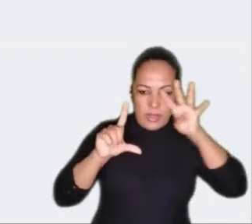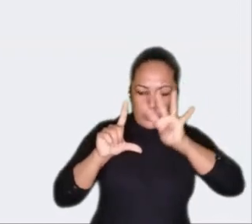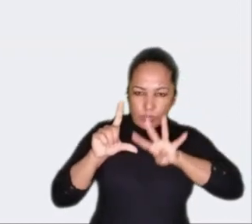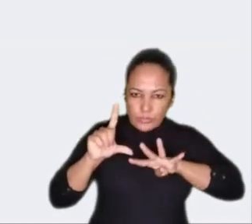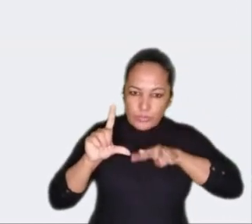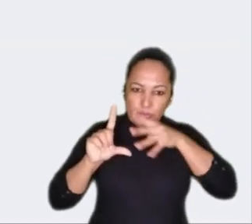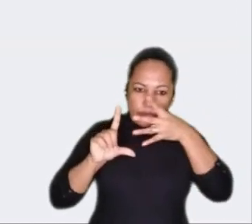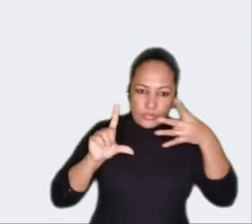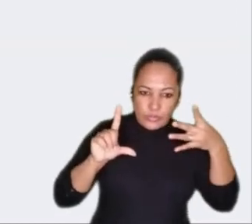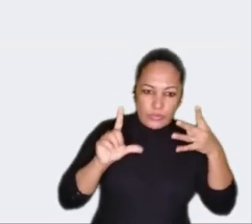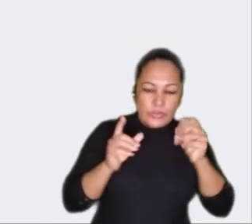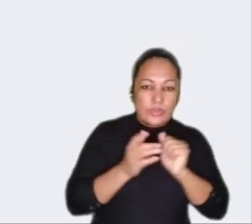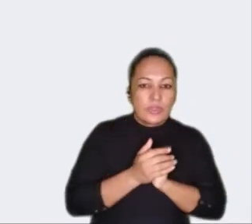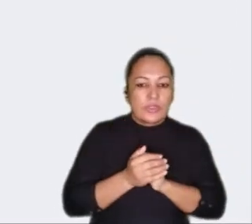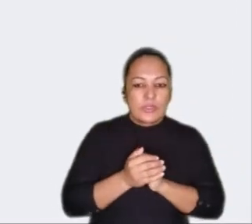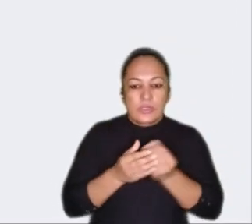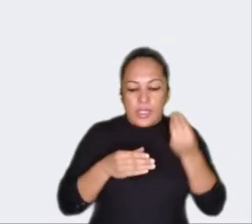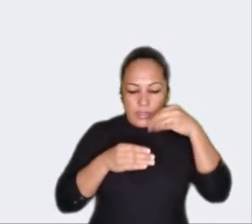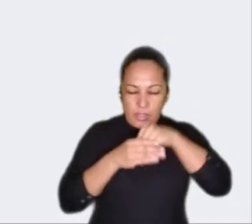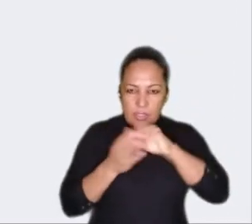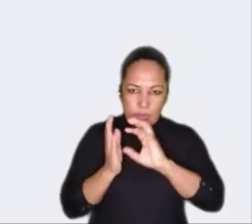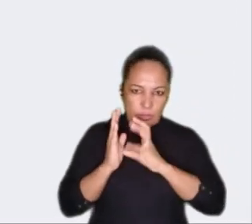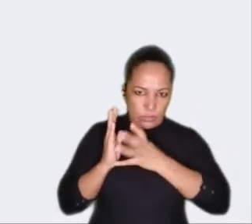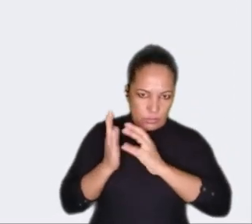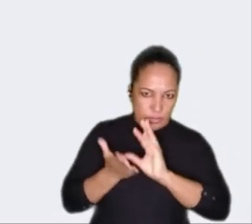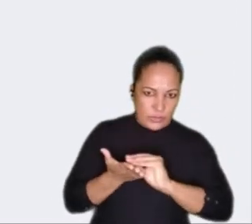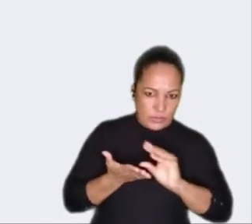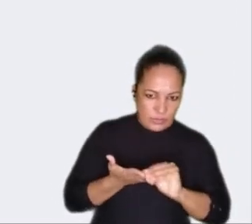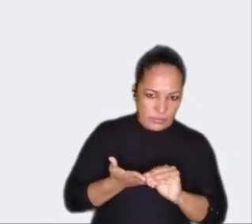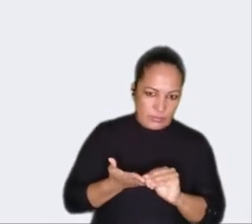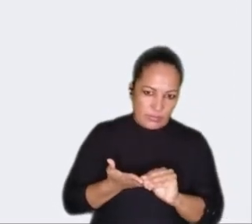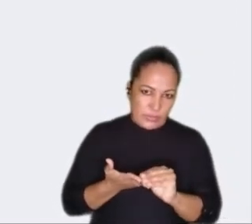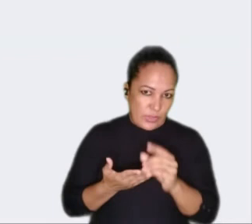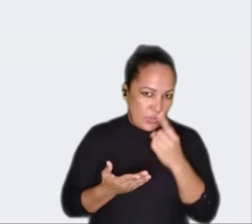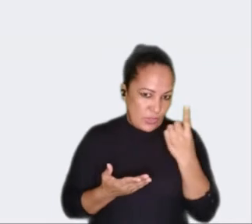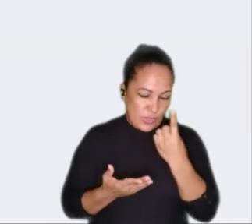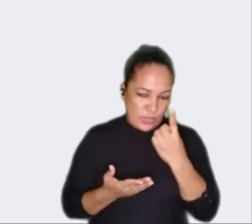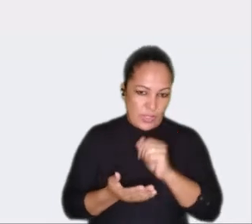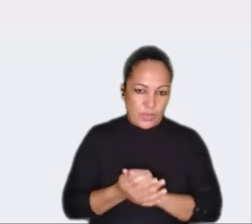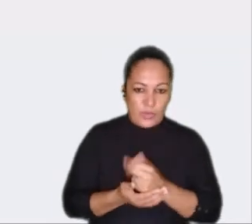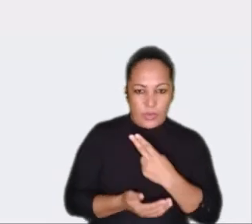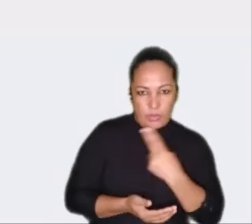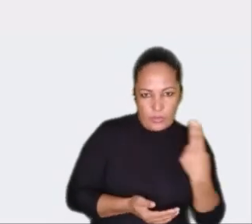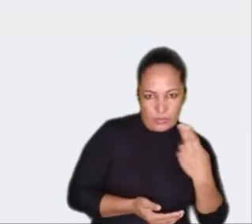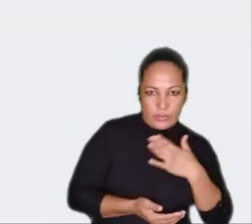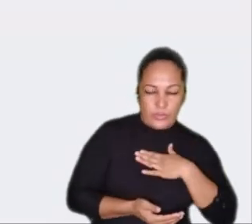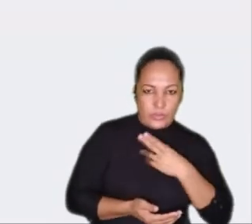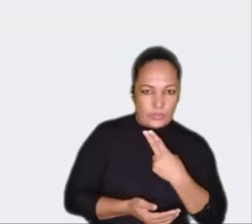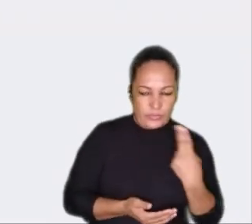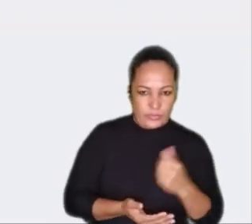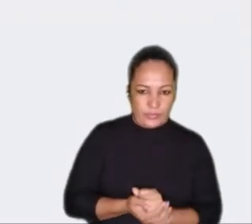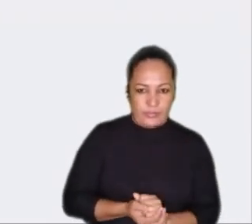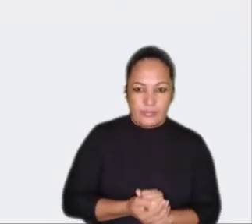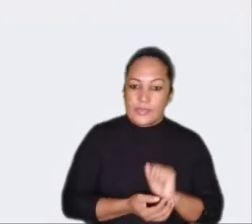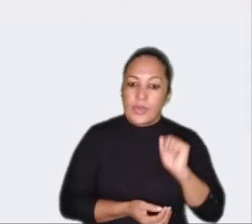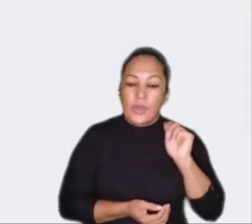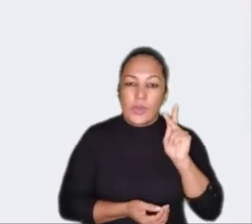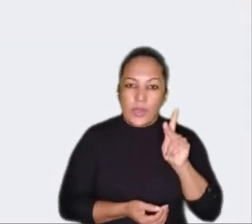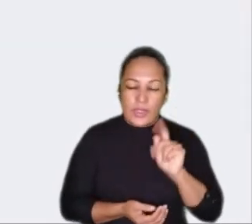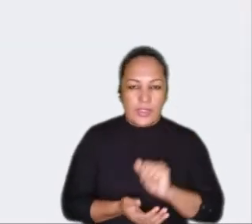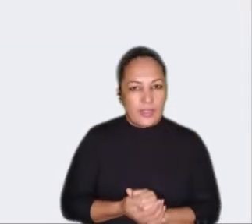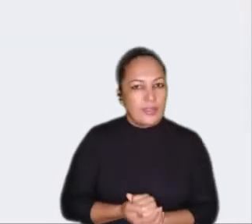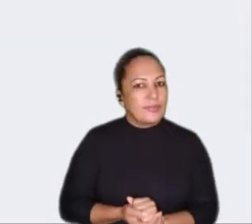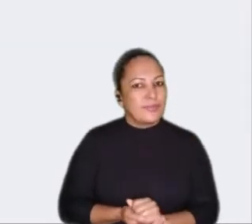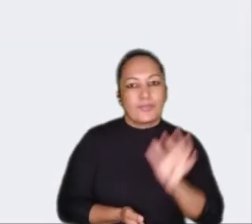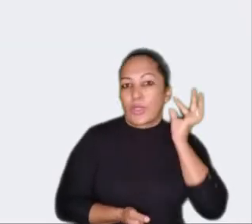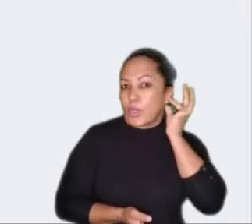Então, as tabelas que estão criadas dentro desse banco de dados. Aqui eu tenho uma tabelinha só, que é a tabela Jackson.